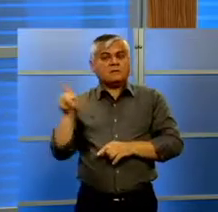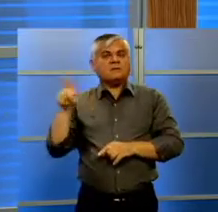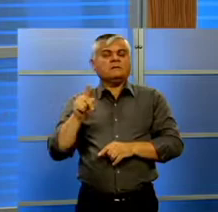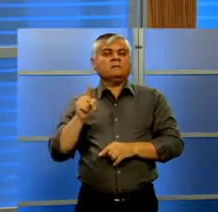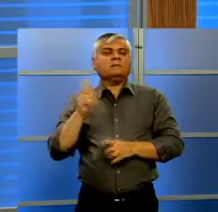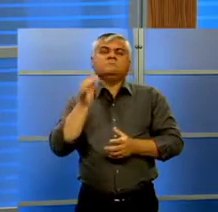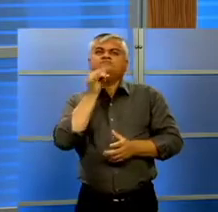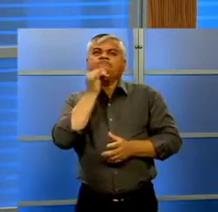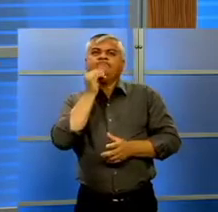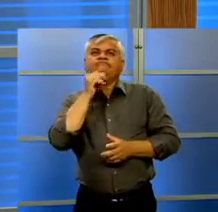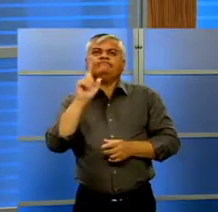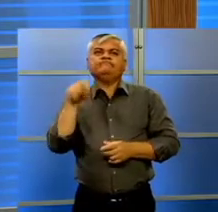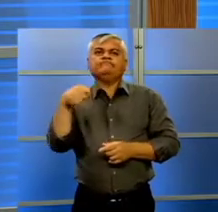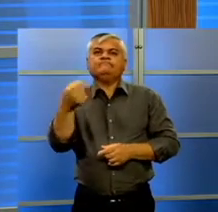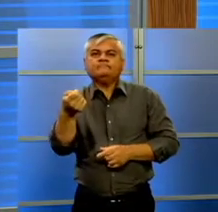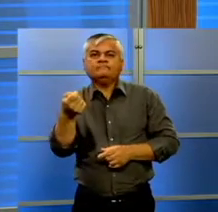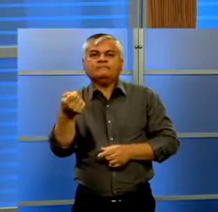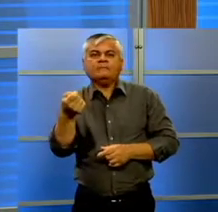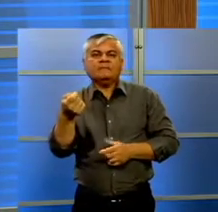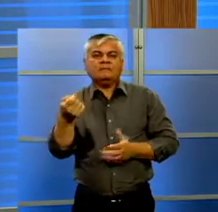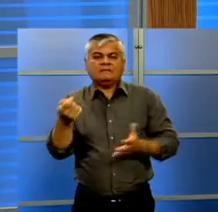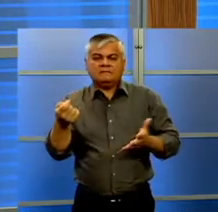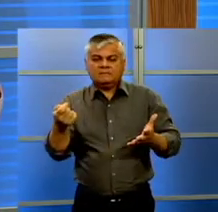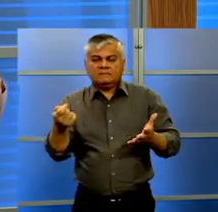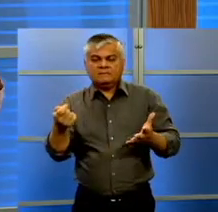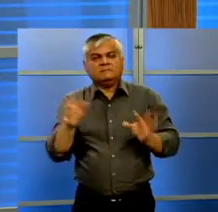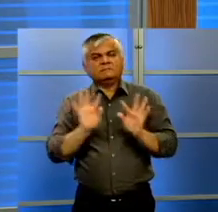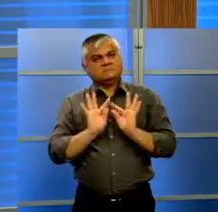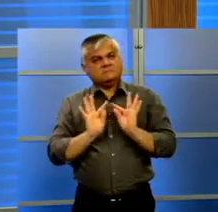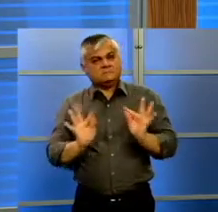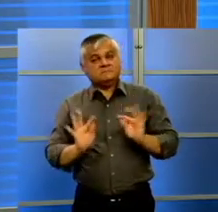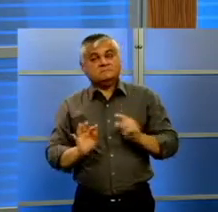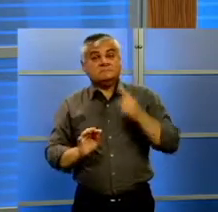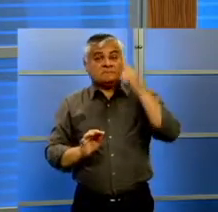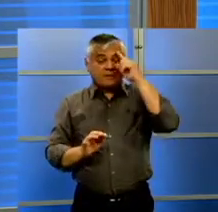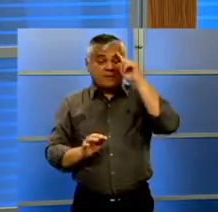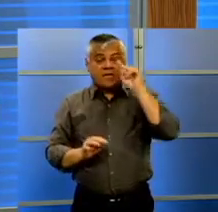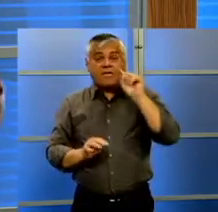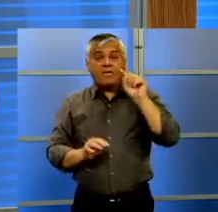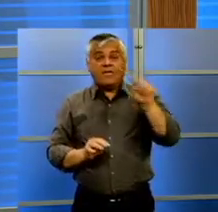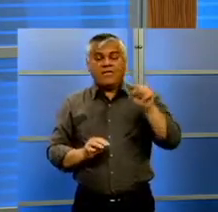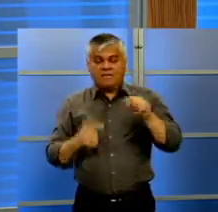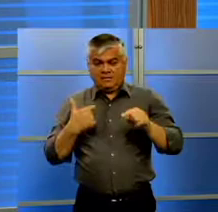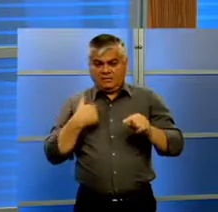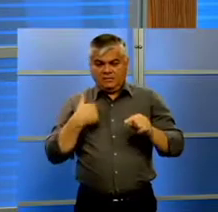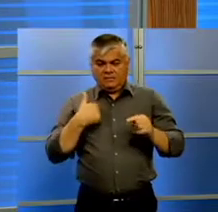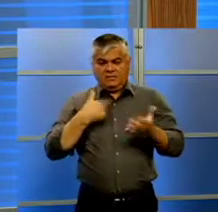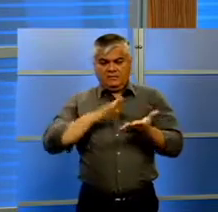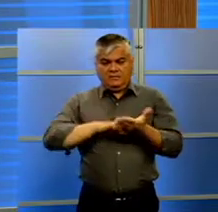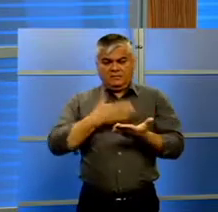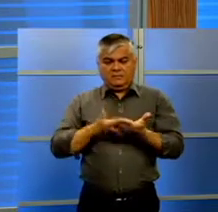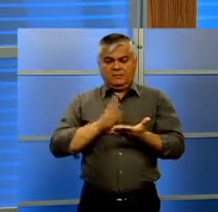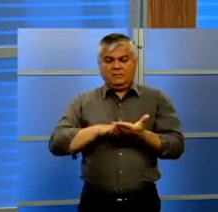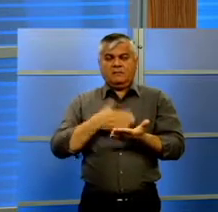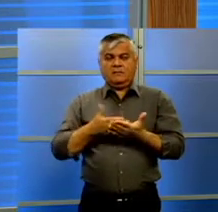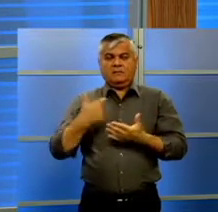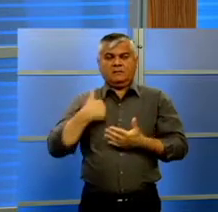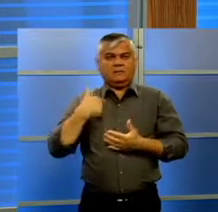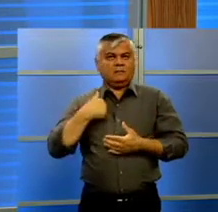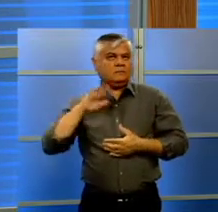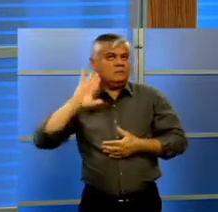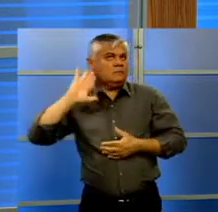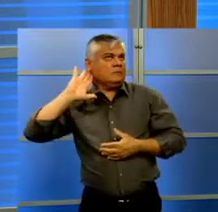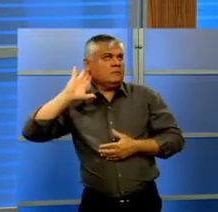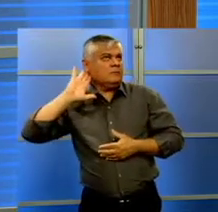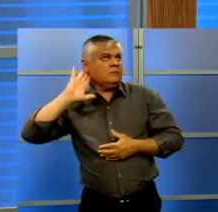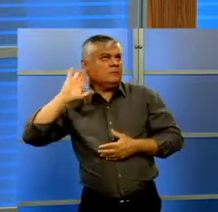faço o sinal, muito simples. Mas e a pessoa que está fazendo isso, que está fazendo a tradução? Ela precisa conhecer